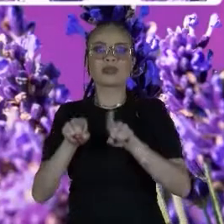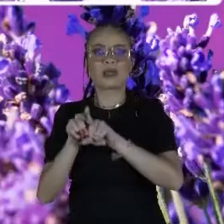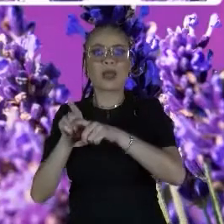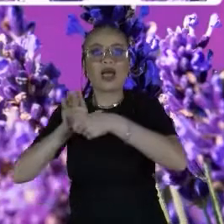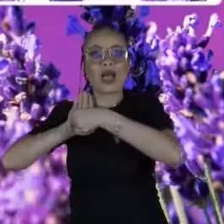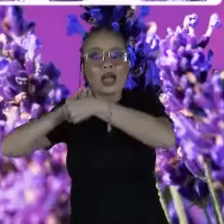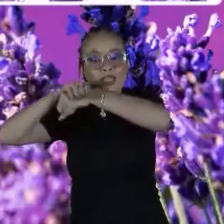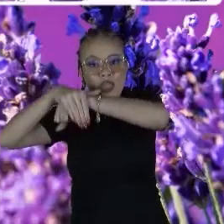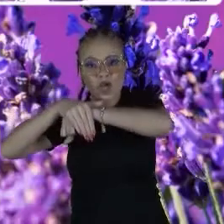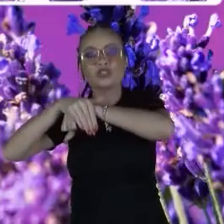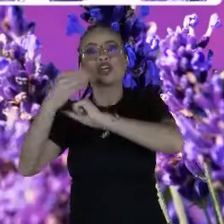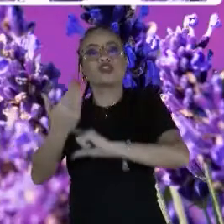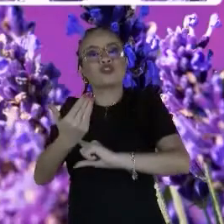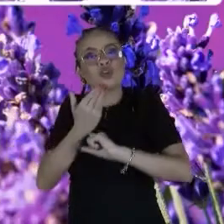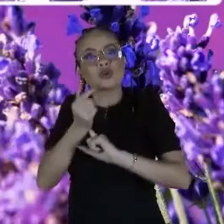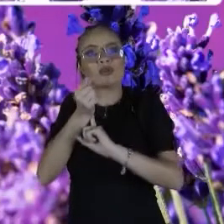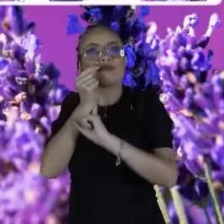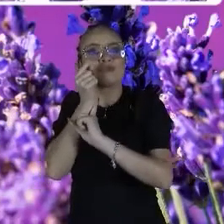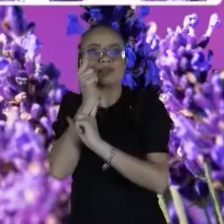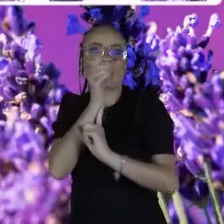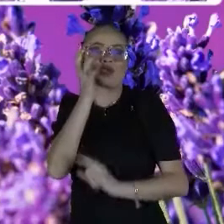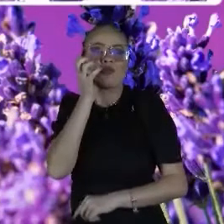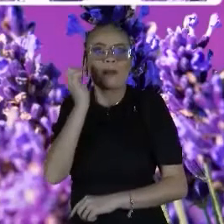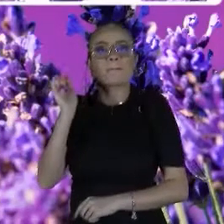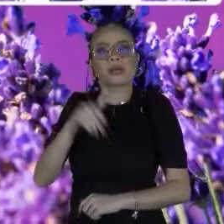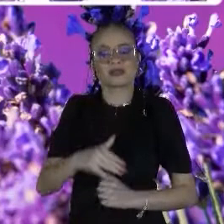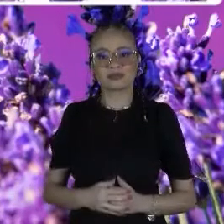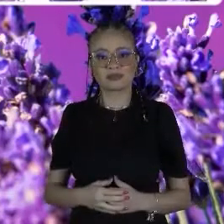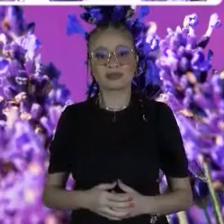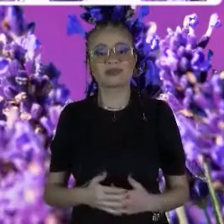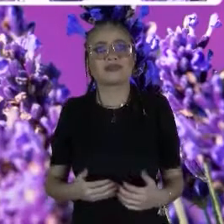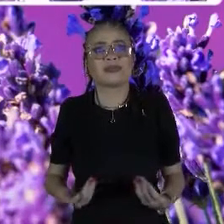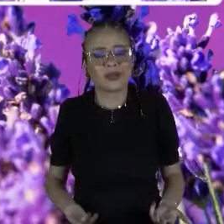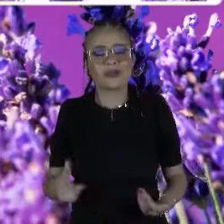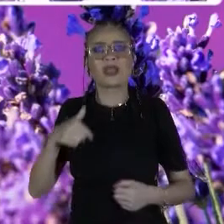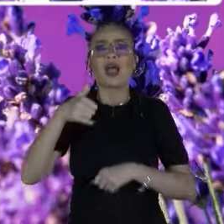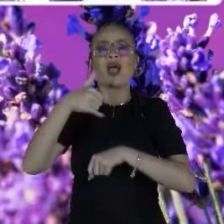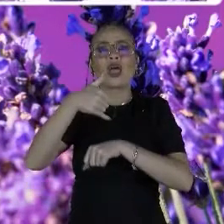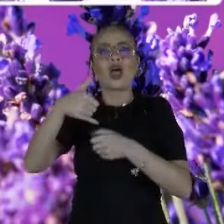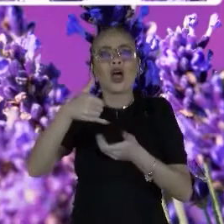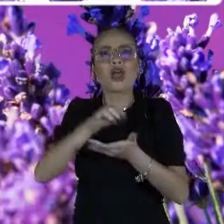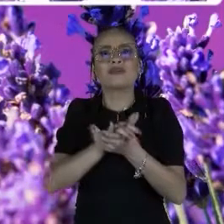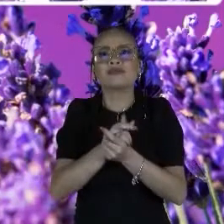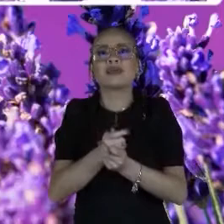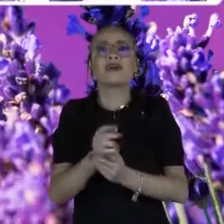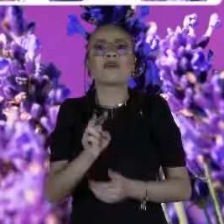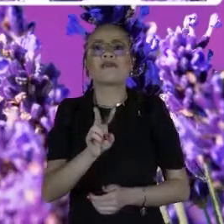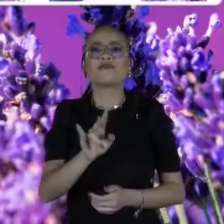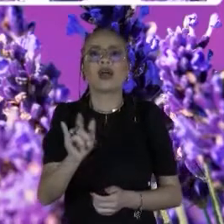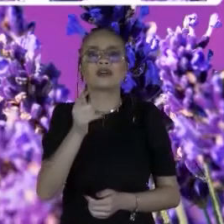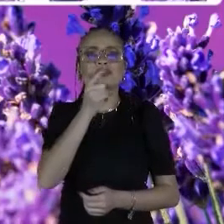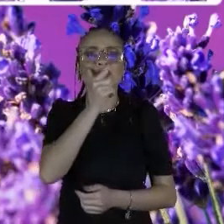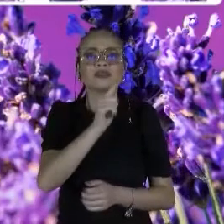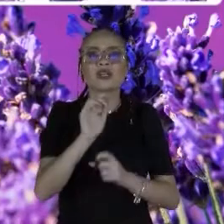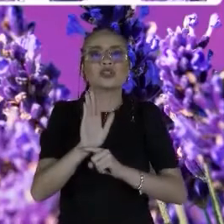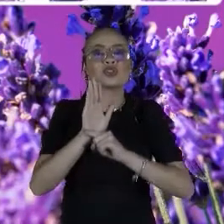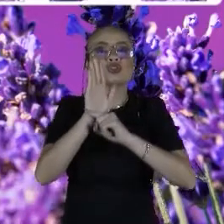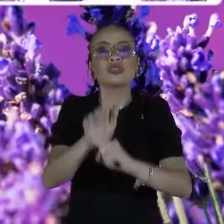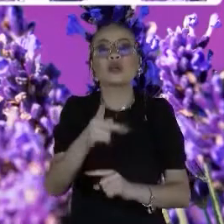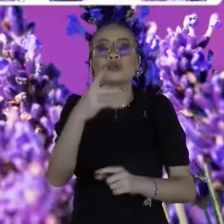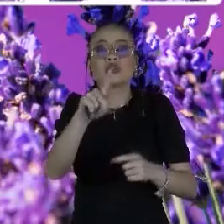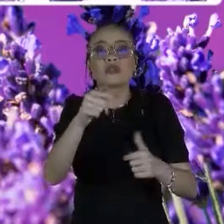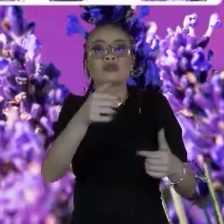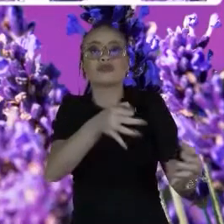e ainda usamos para dormir então vocês vão perceber que o óleo essencial ele vai realmente a fazer parte da sua